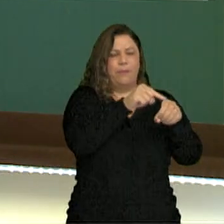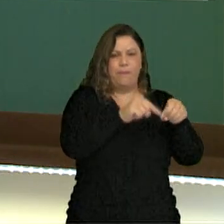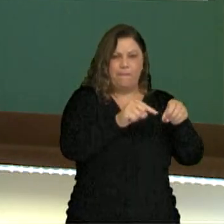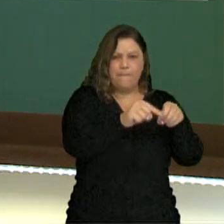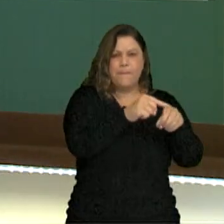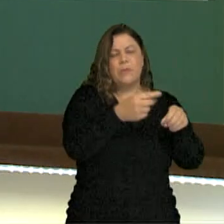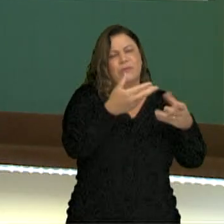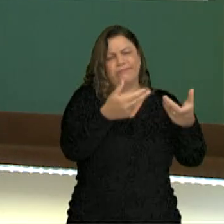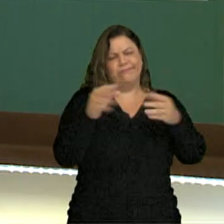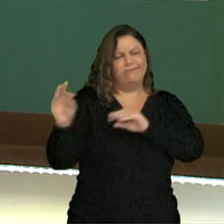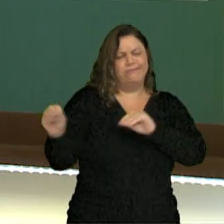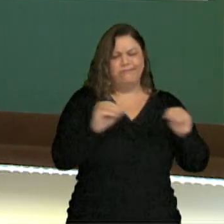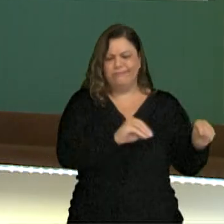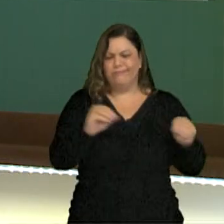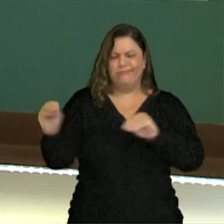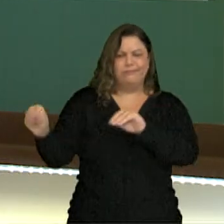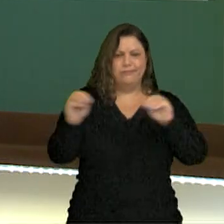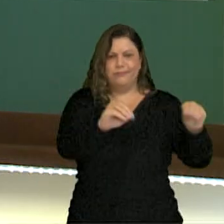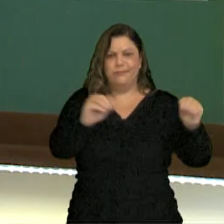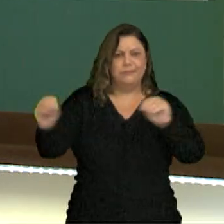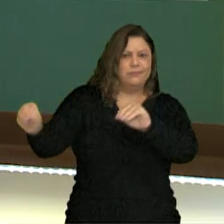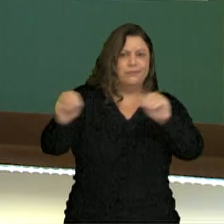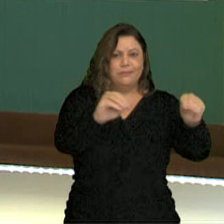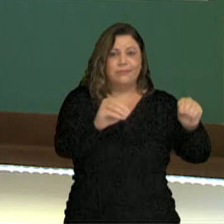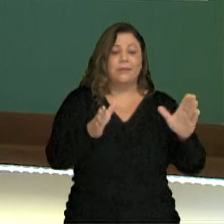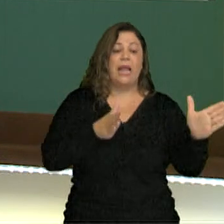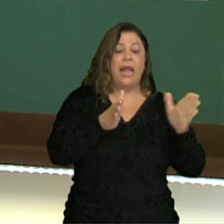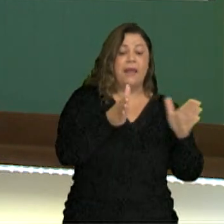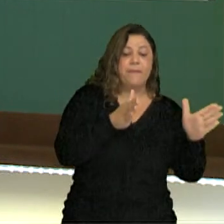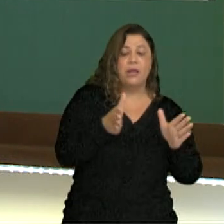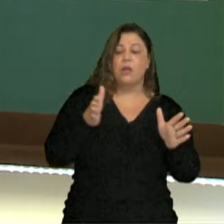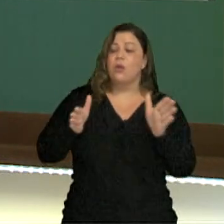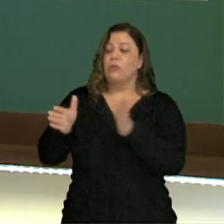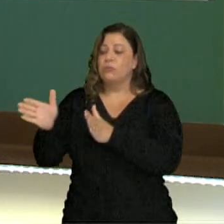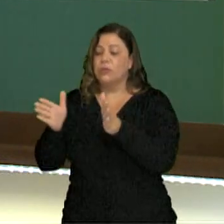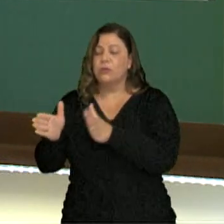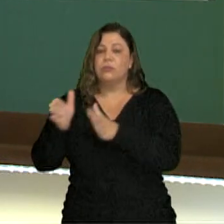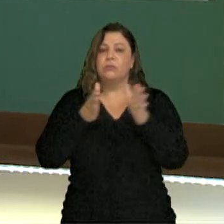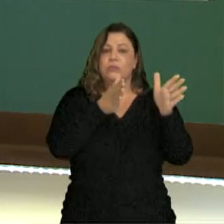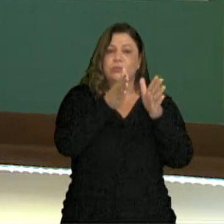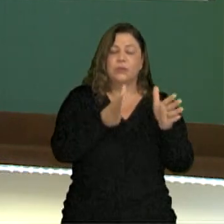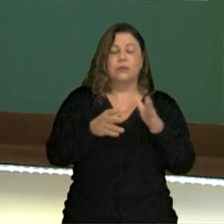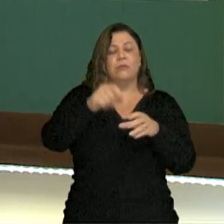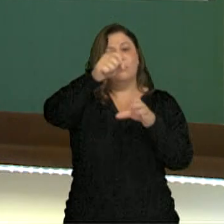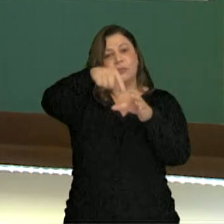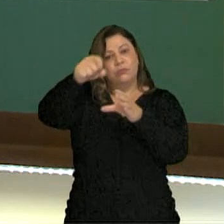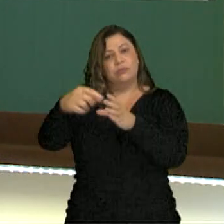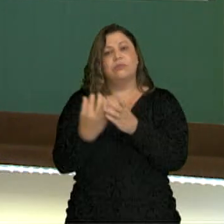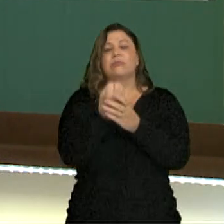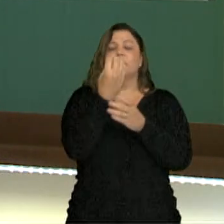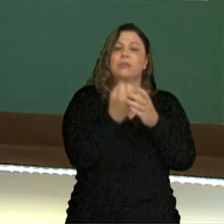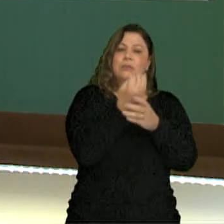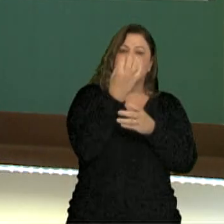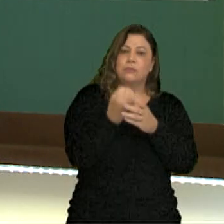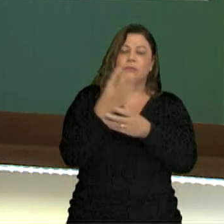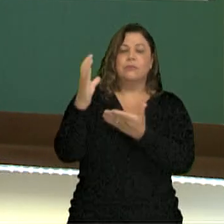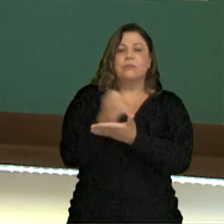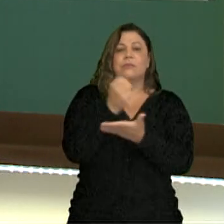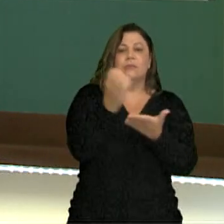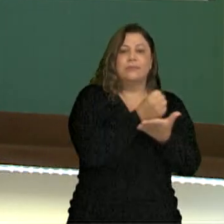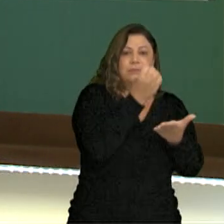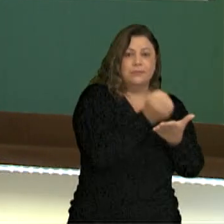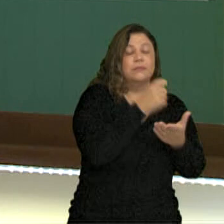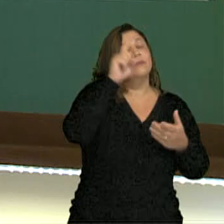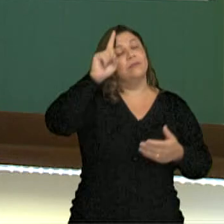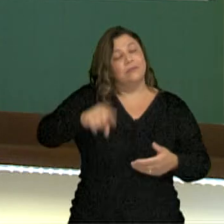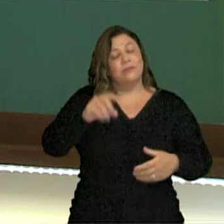ele acaba se deslocando dentro do território em períodos, em épocas de plantio e de colheita. E isso é chamado